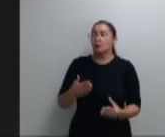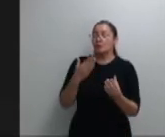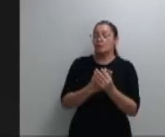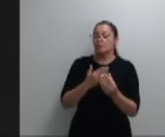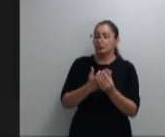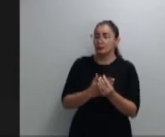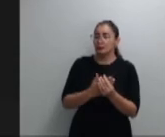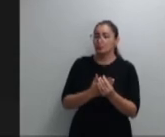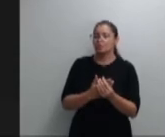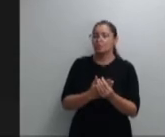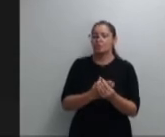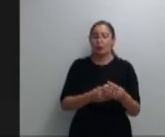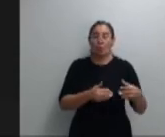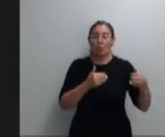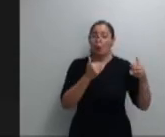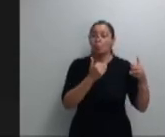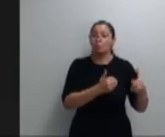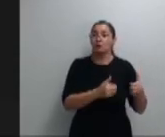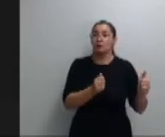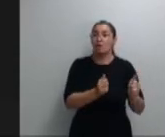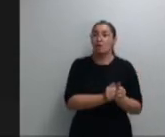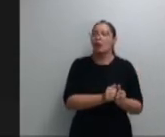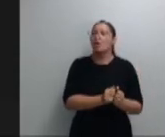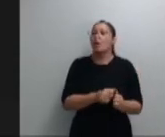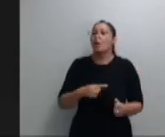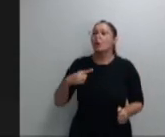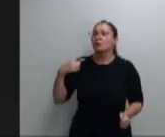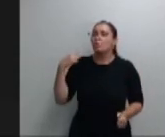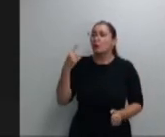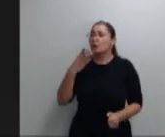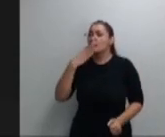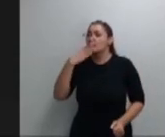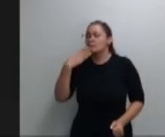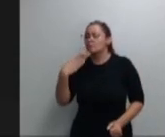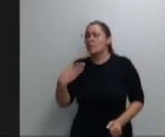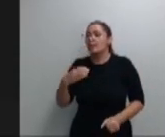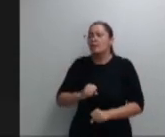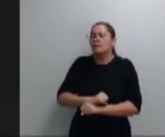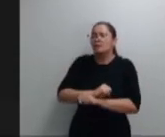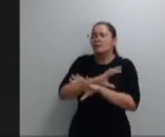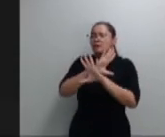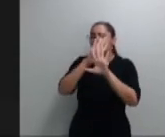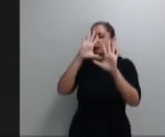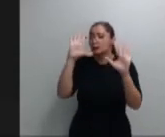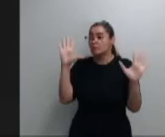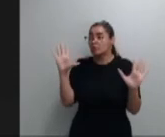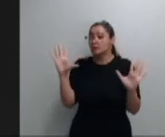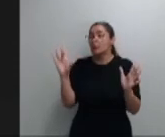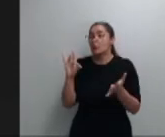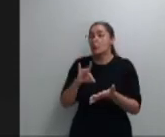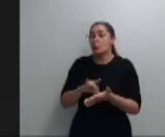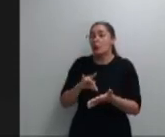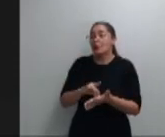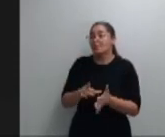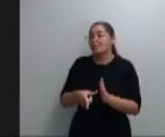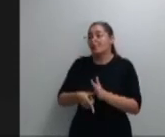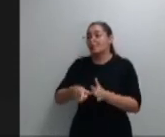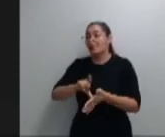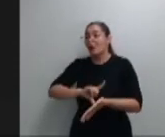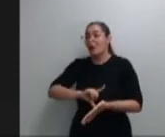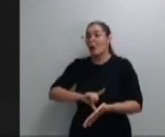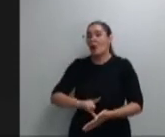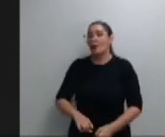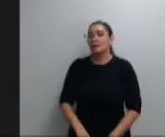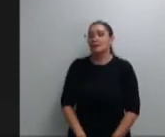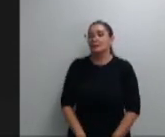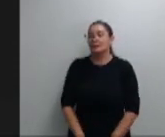estão no bloco aos ilustres advogados que pediram esclarecimento de fato sei que antes até do ingresso não permite o